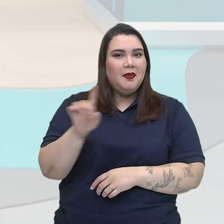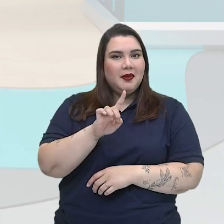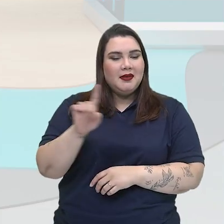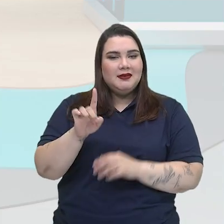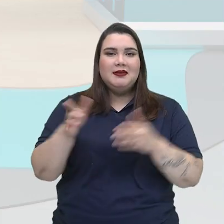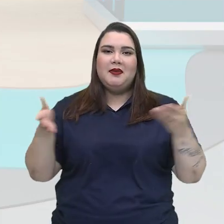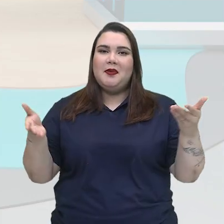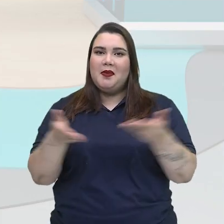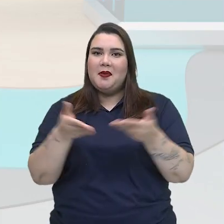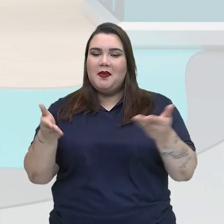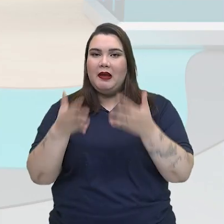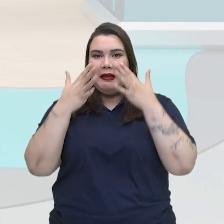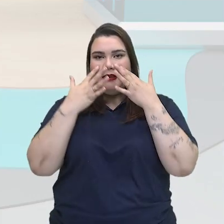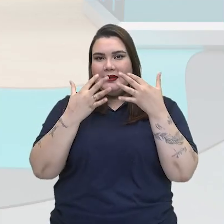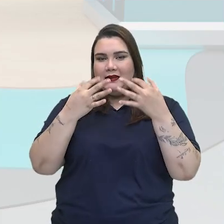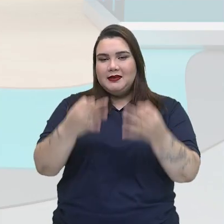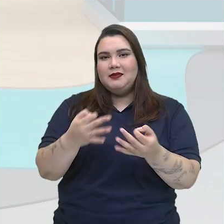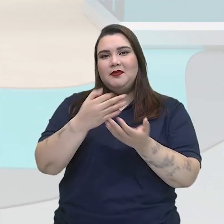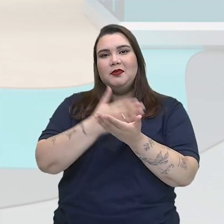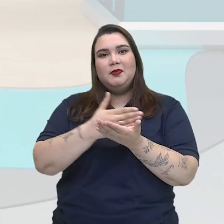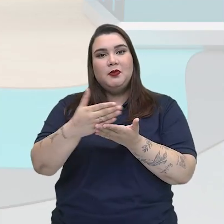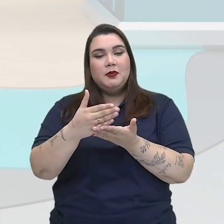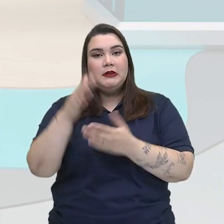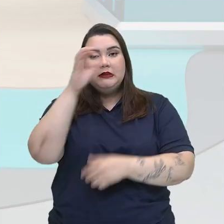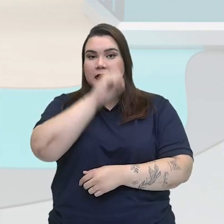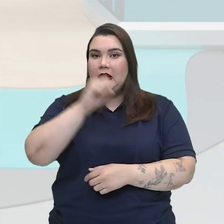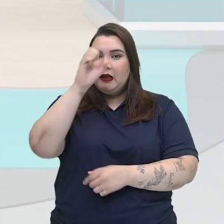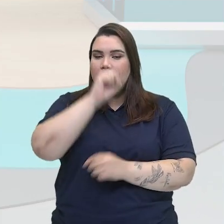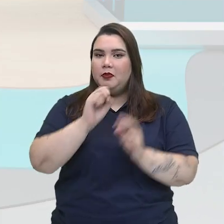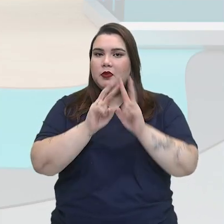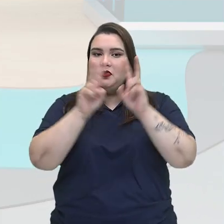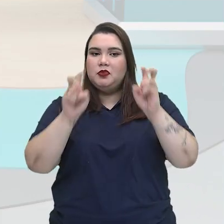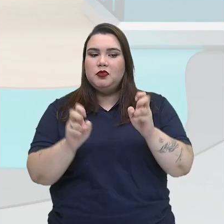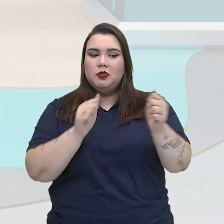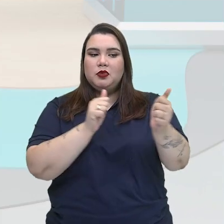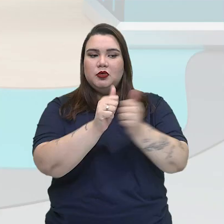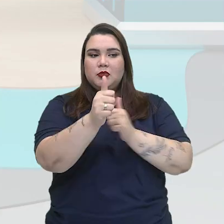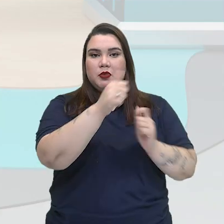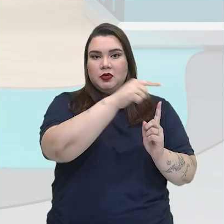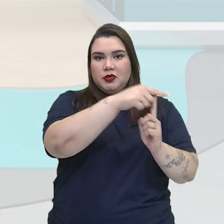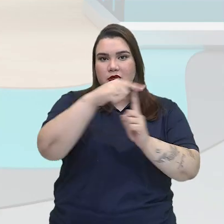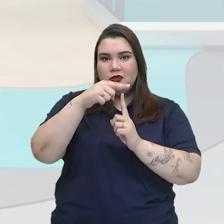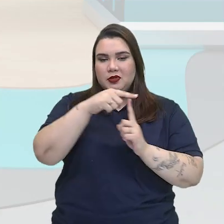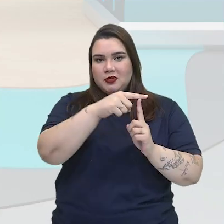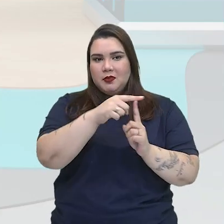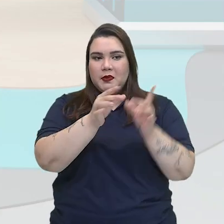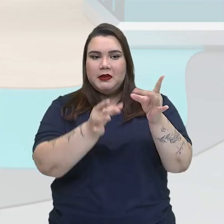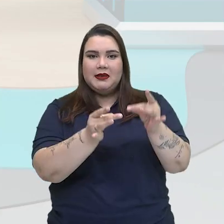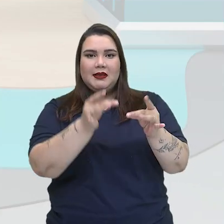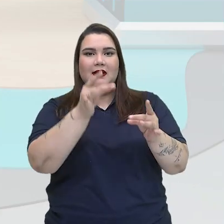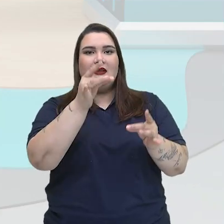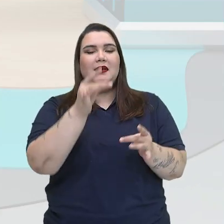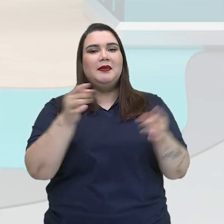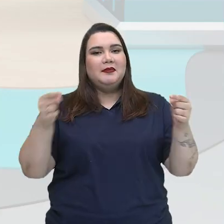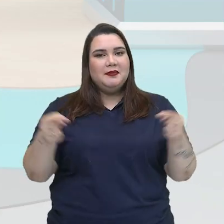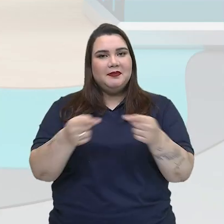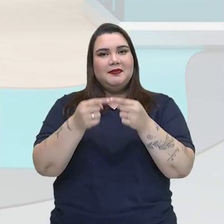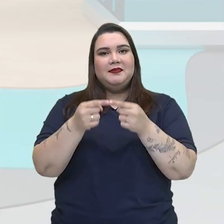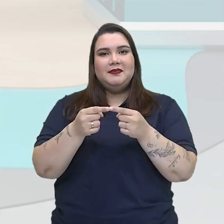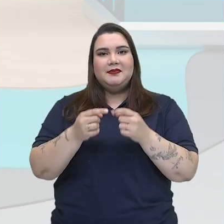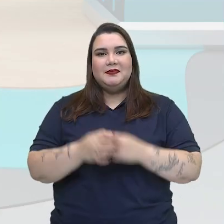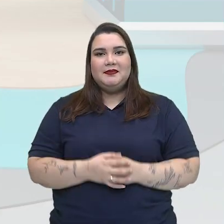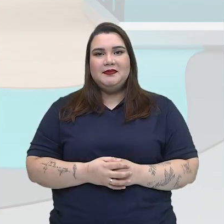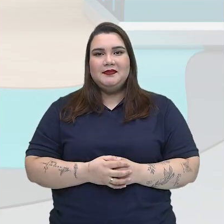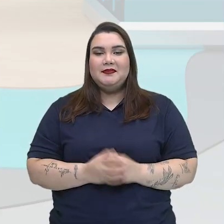Então, essa aula vocês irão conhecer um pouquinho sobre o que são esses esportes de precisão e conhecer alguns exemplos